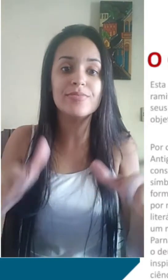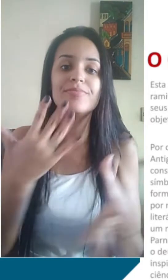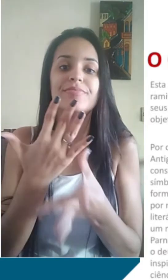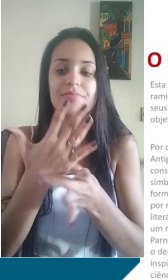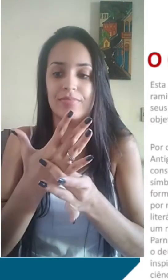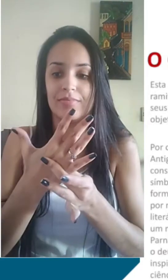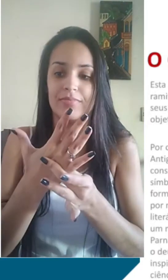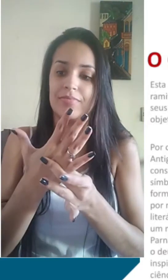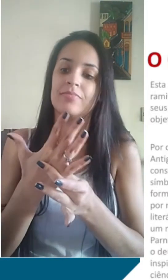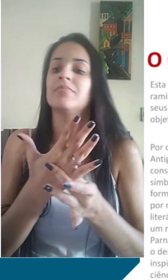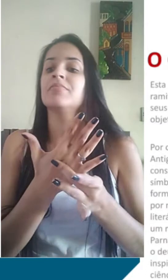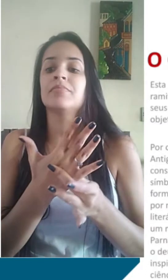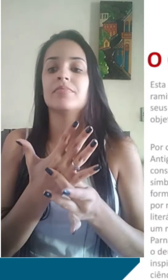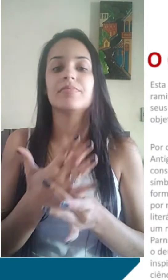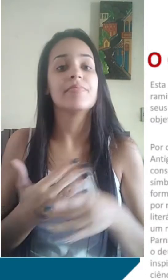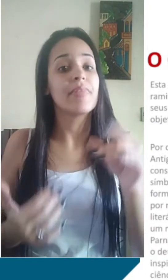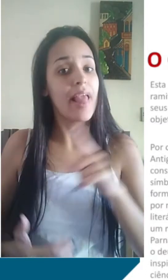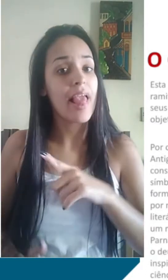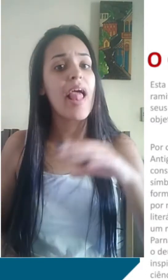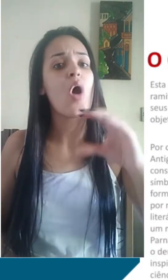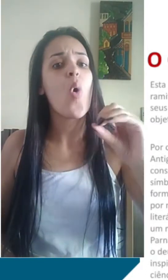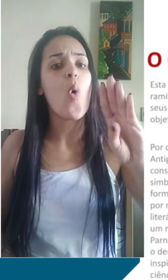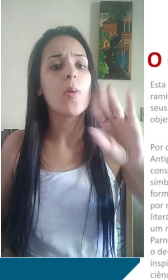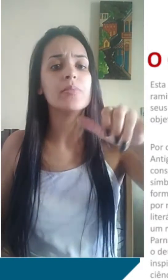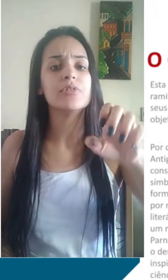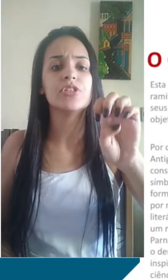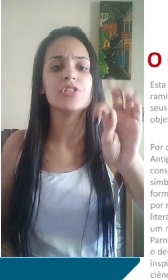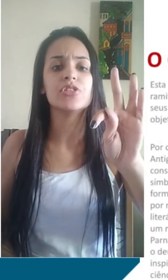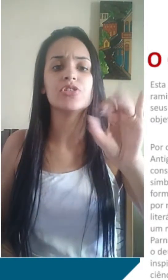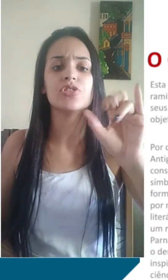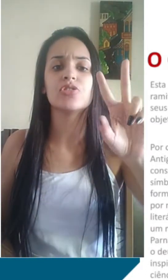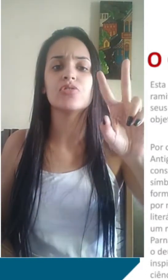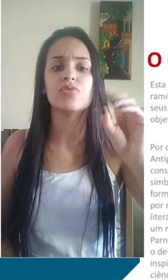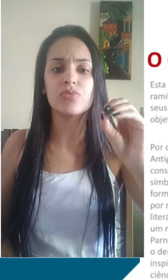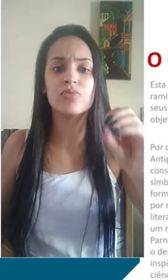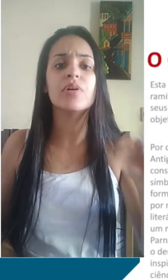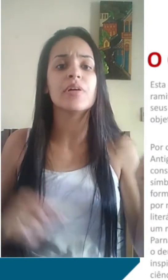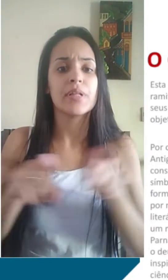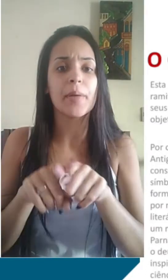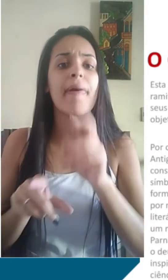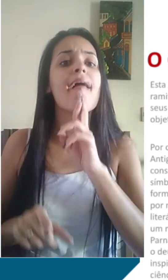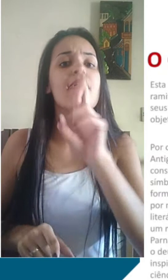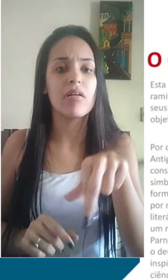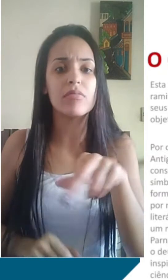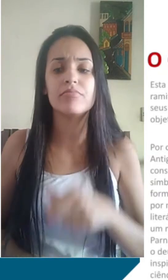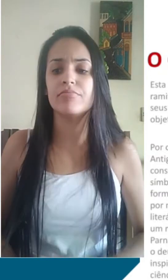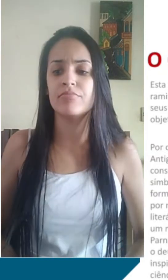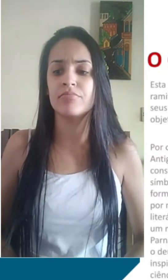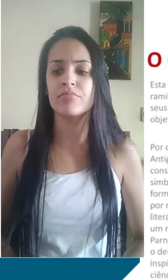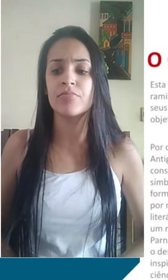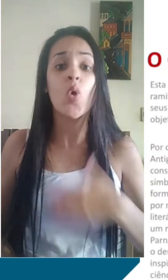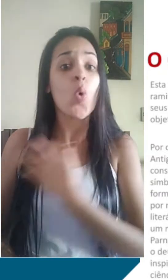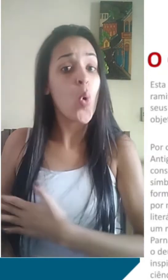em seus princípios de objetivismo e racionalidade. Por cultivarem o gosto pela antiguidade